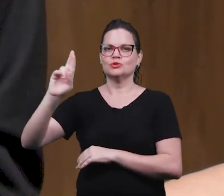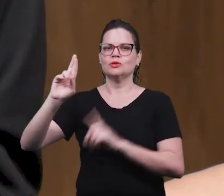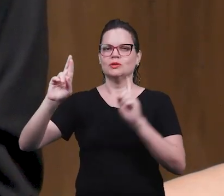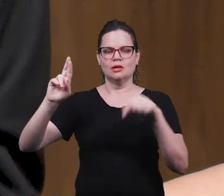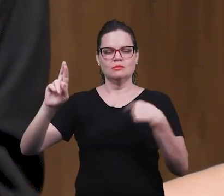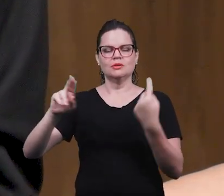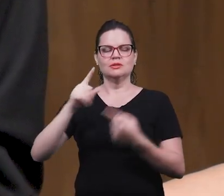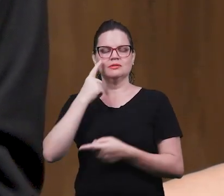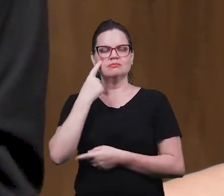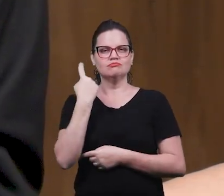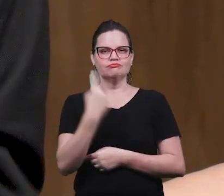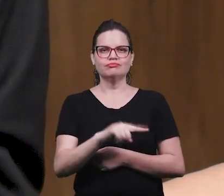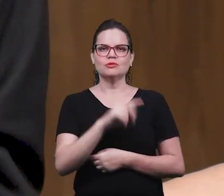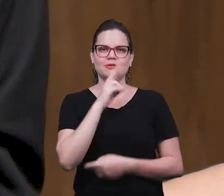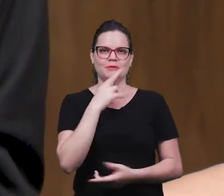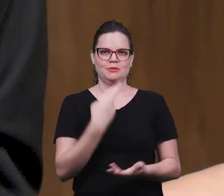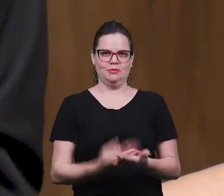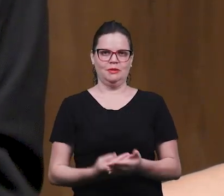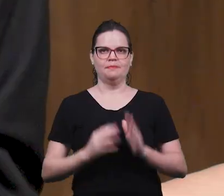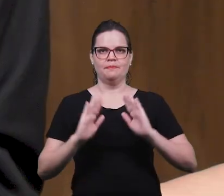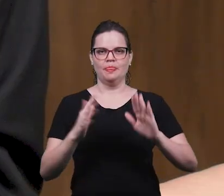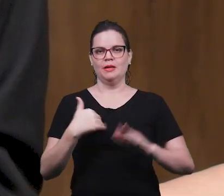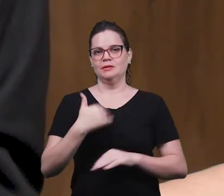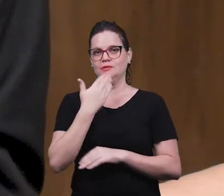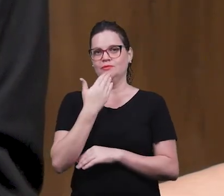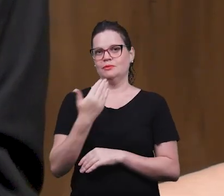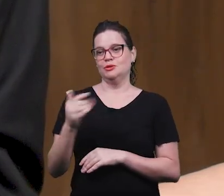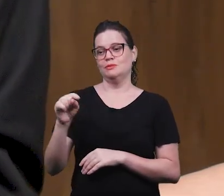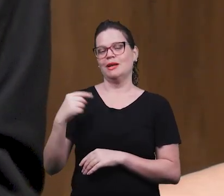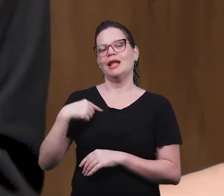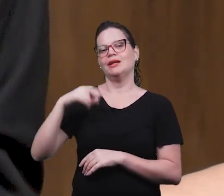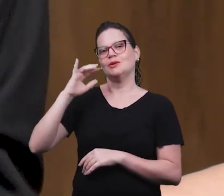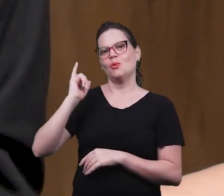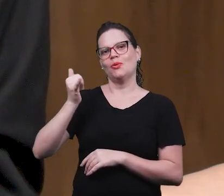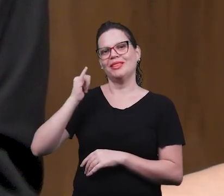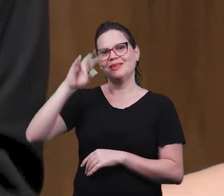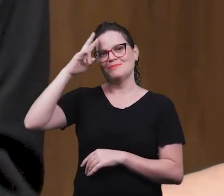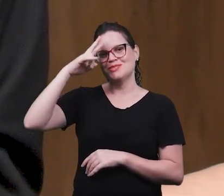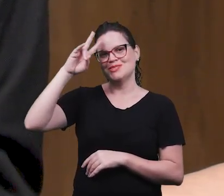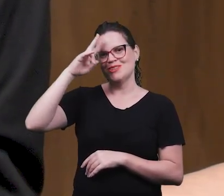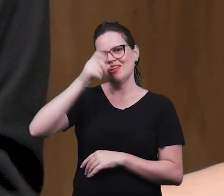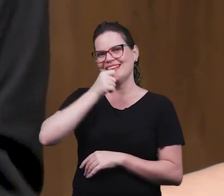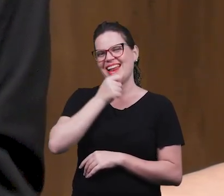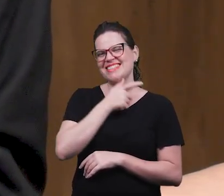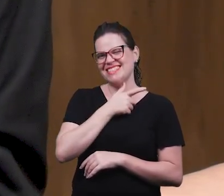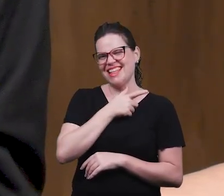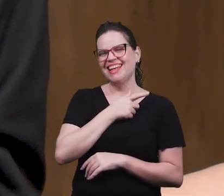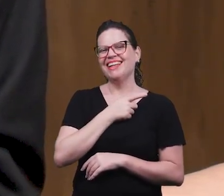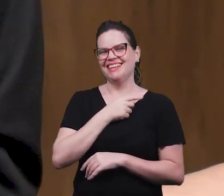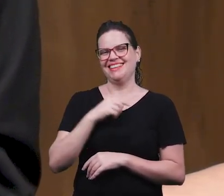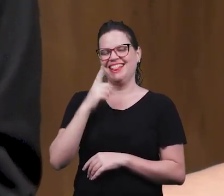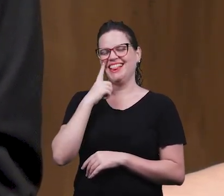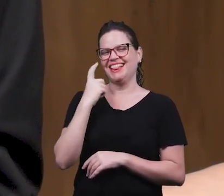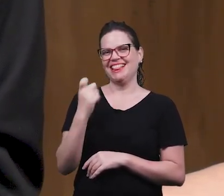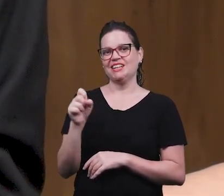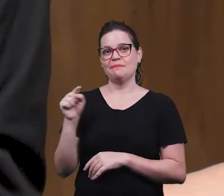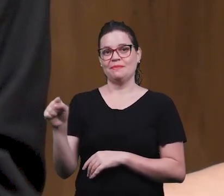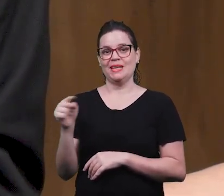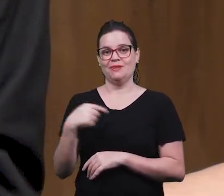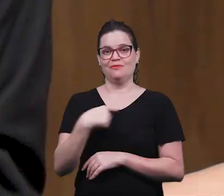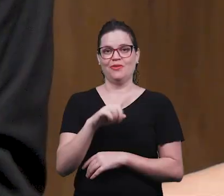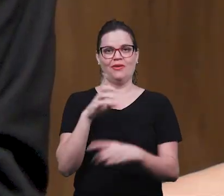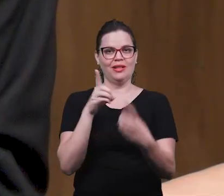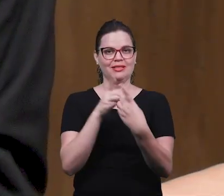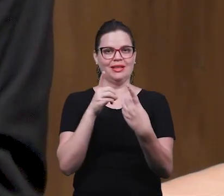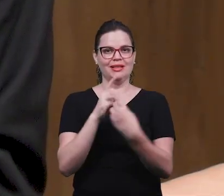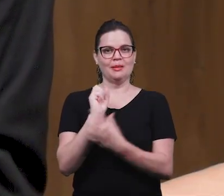vai ser uma riqueza. Mas eu queria voltar um pouquinho, pedir para a Deiva contar uma história interessante, engraçada, quando ela